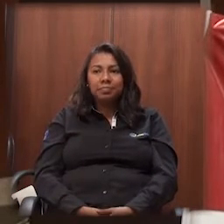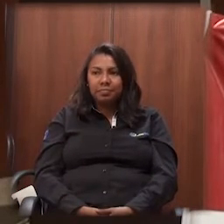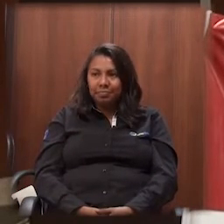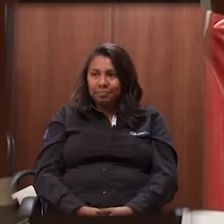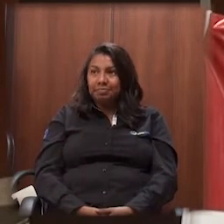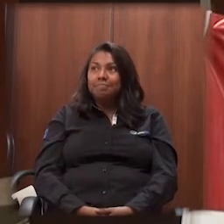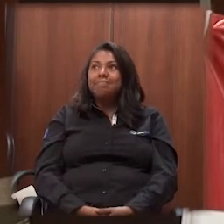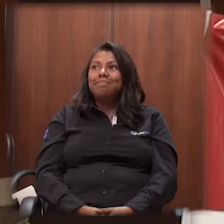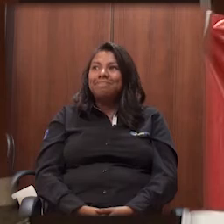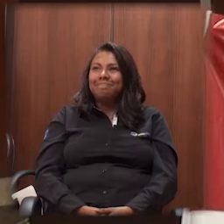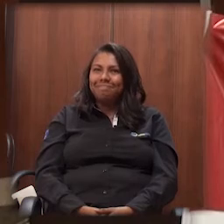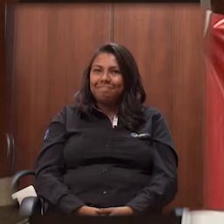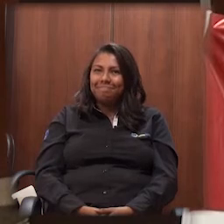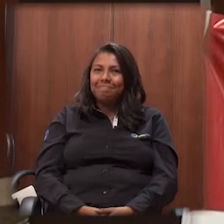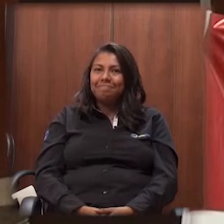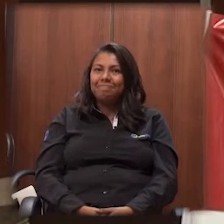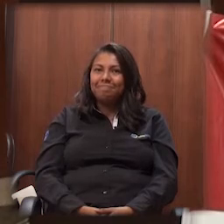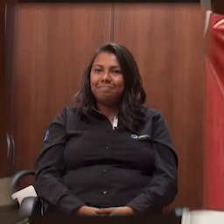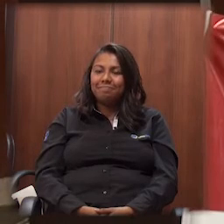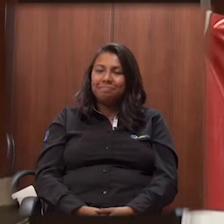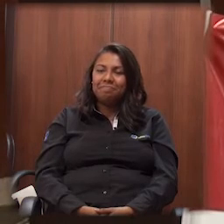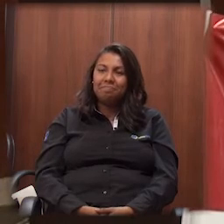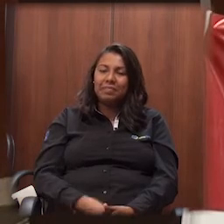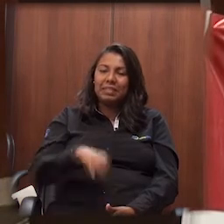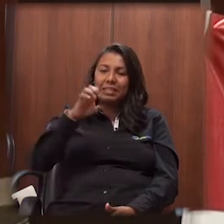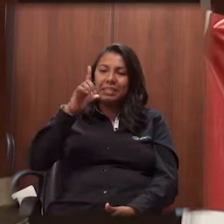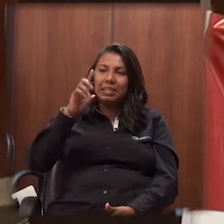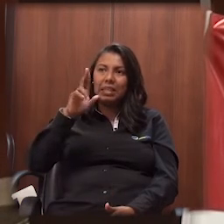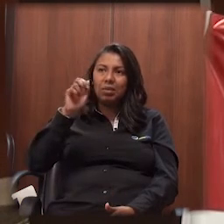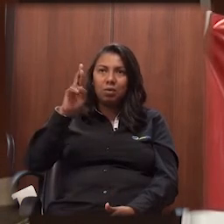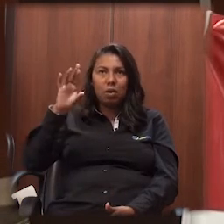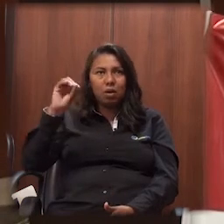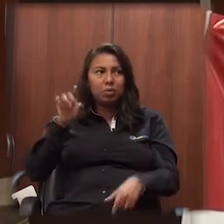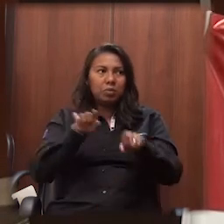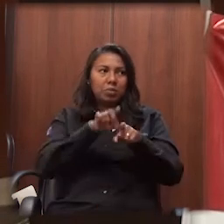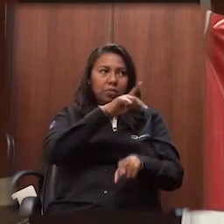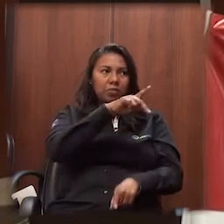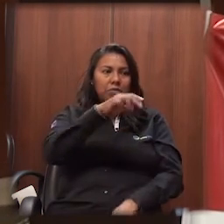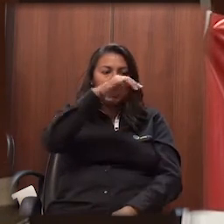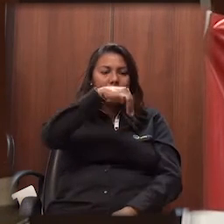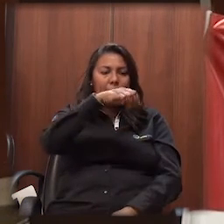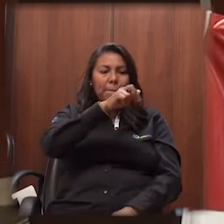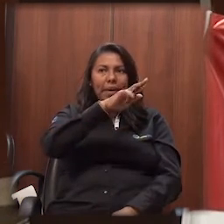sem palavras, Eduardo. Você e a professora Maria Vitória realmente